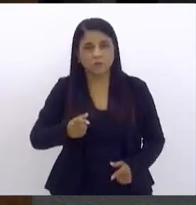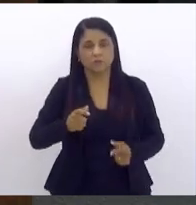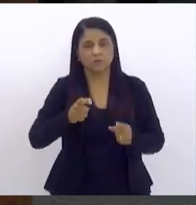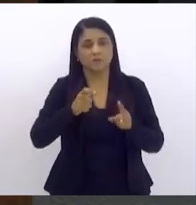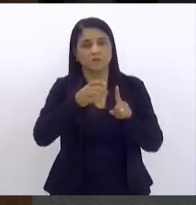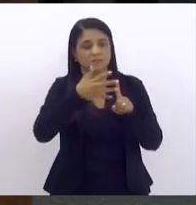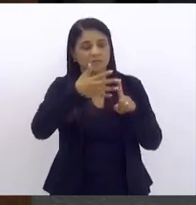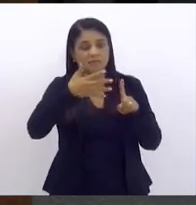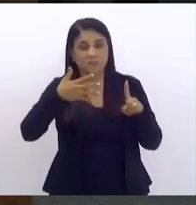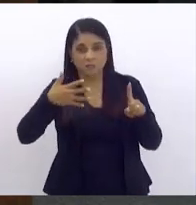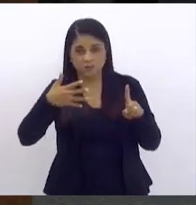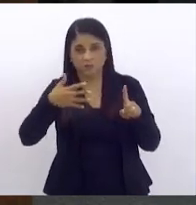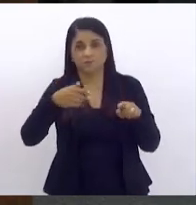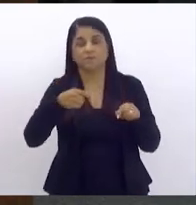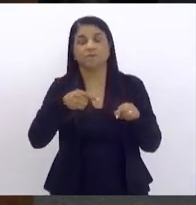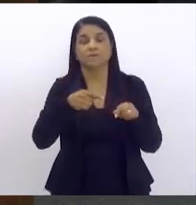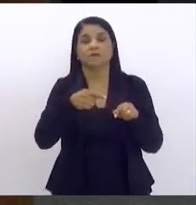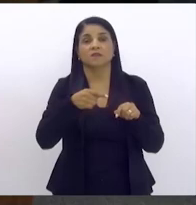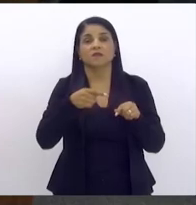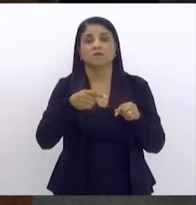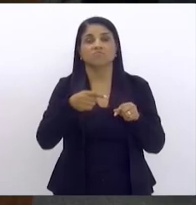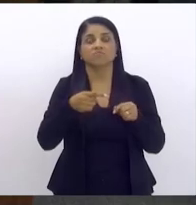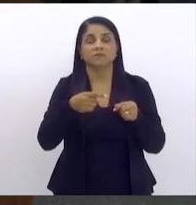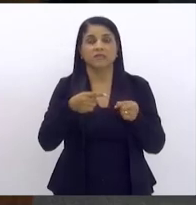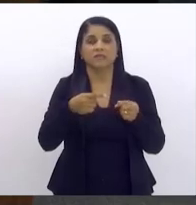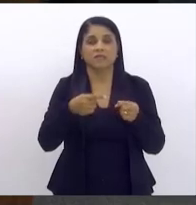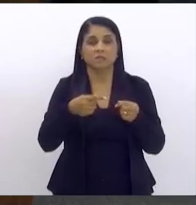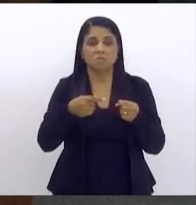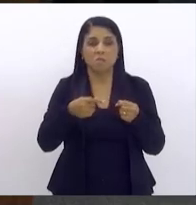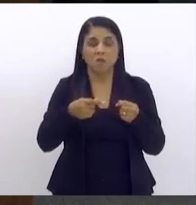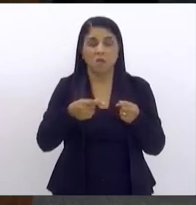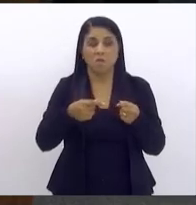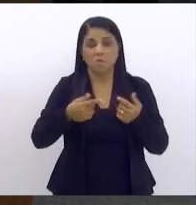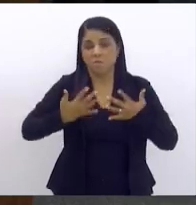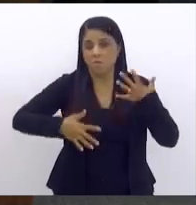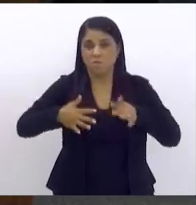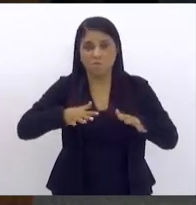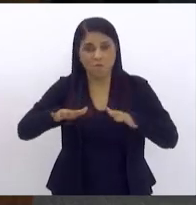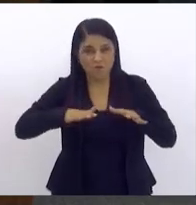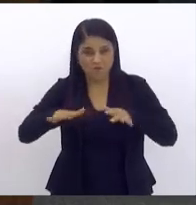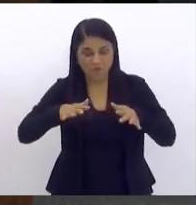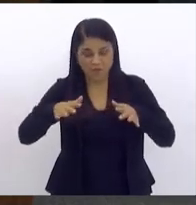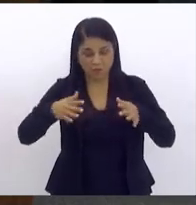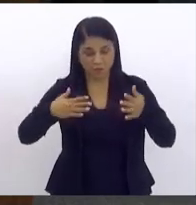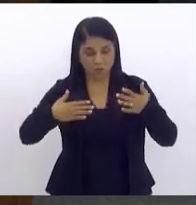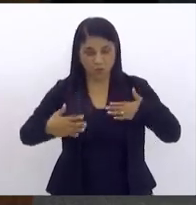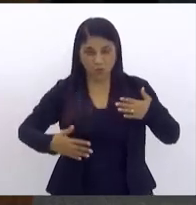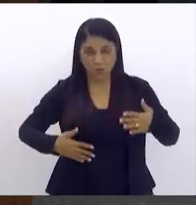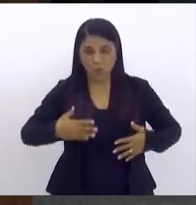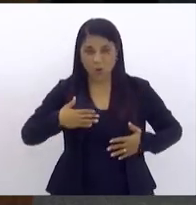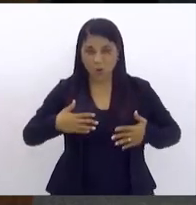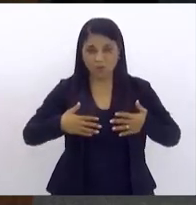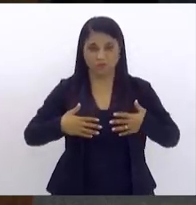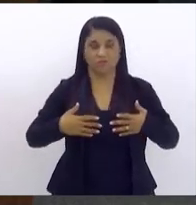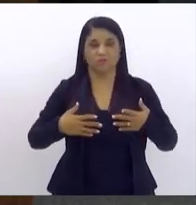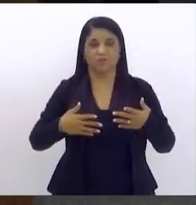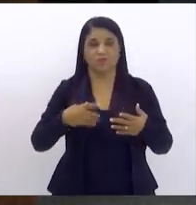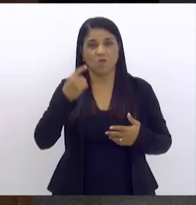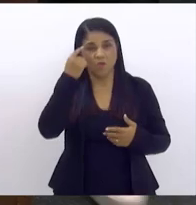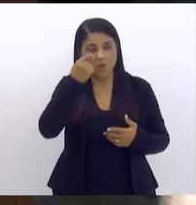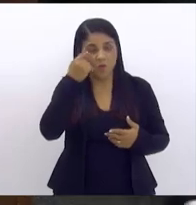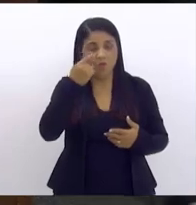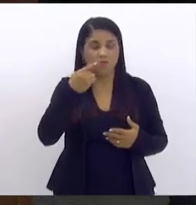que provoca movimentos e espasmos involuntários em algumas partes do corpo. Por exemplo, os olhos,